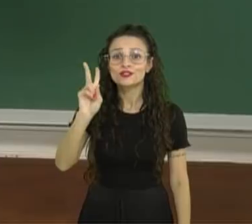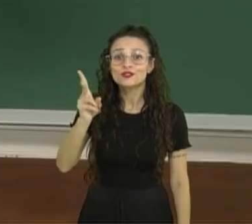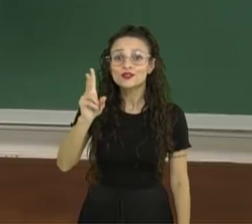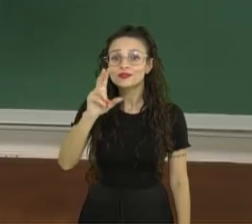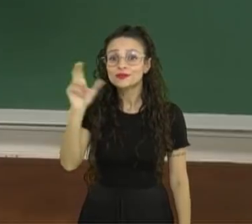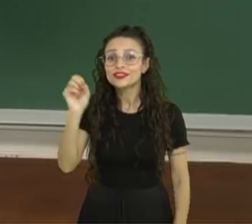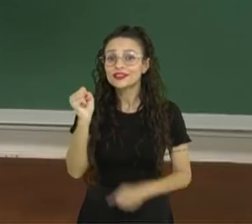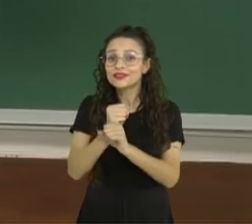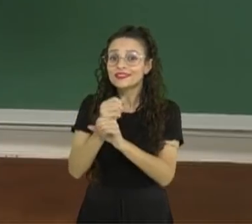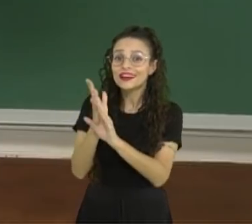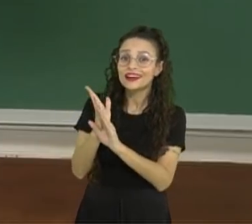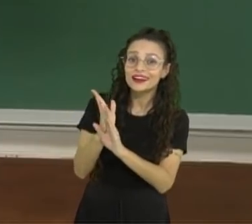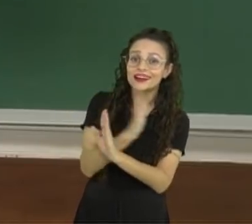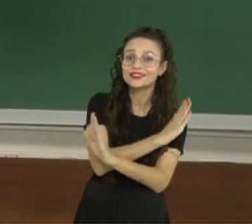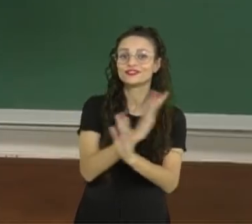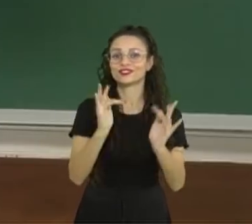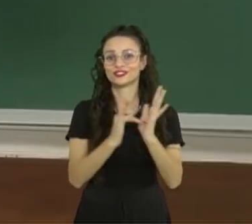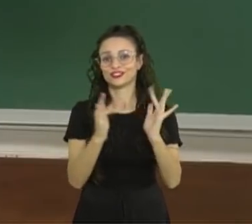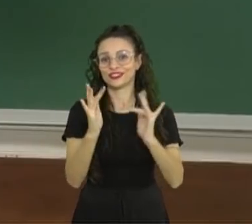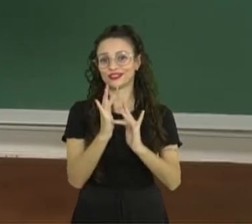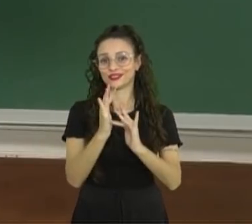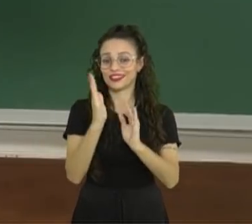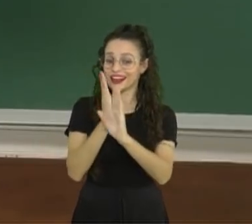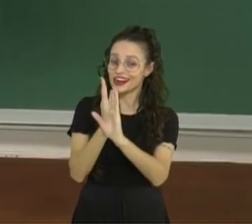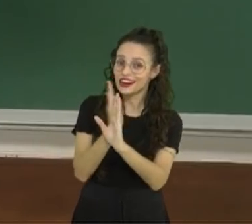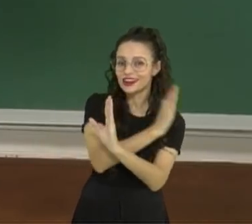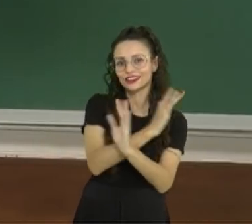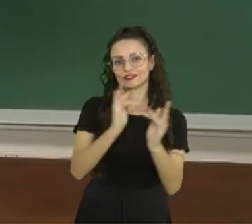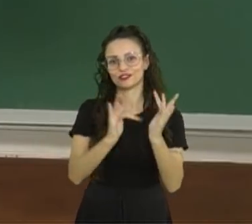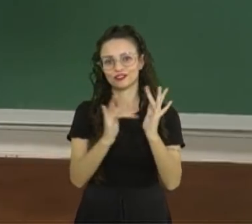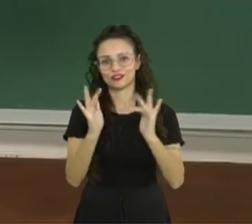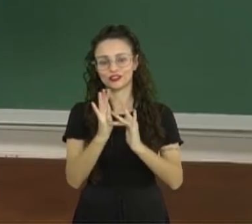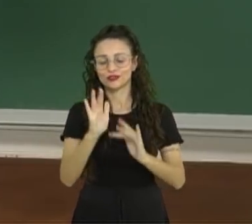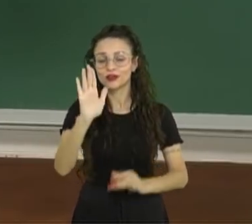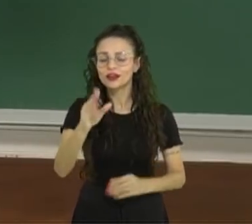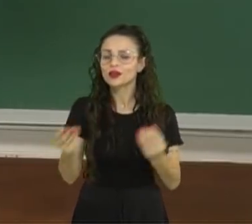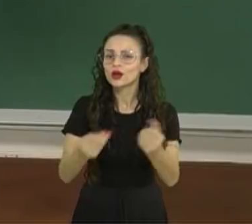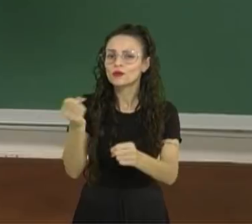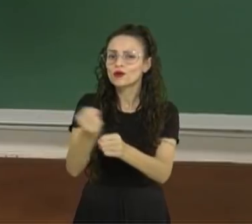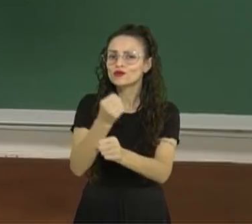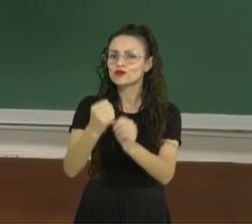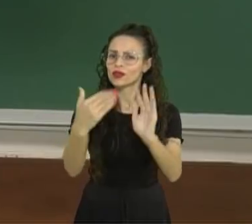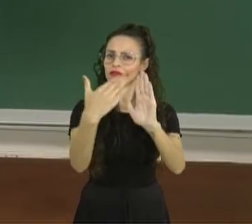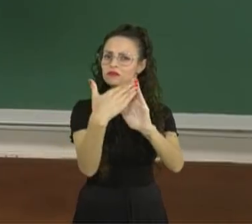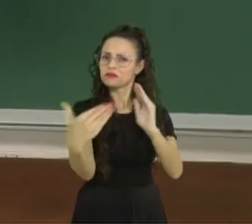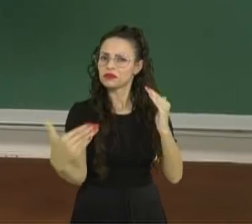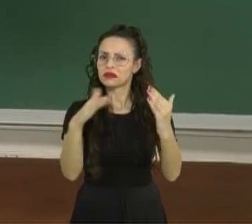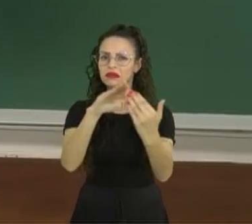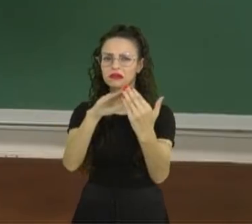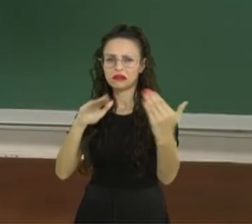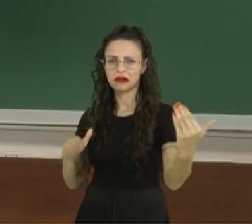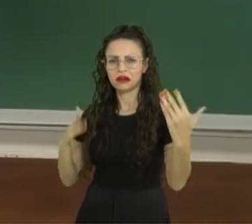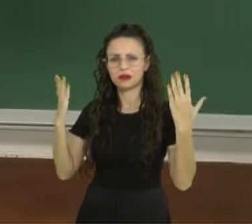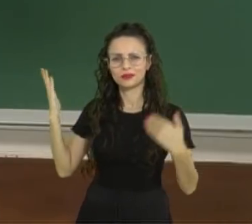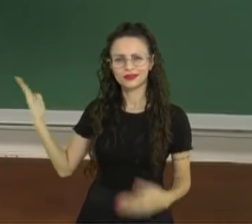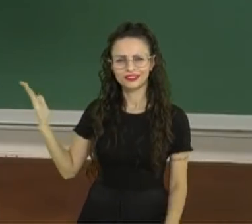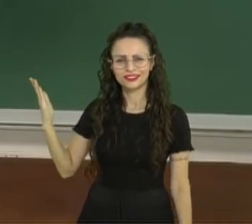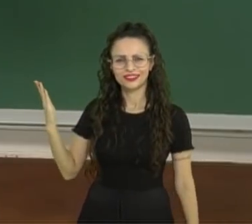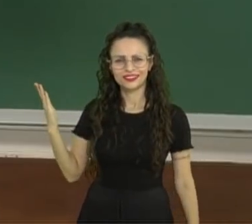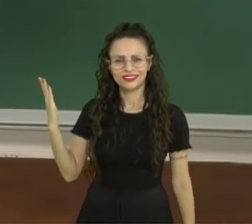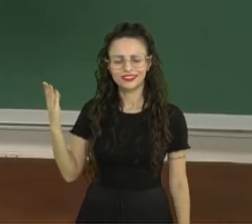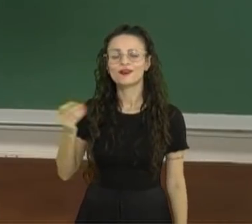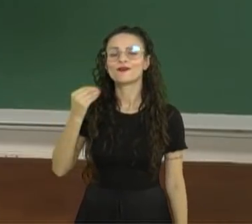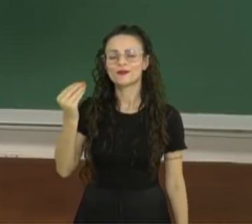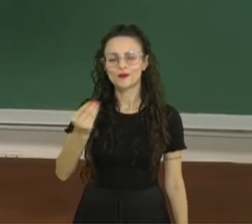Cristo. Atrás não, antes de Cristo. Para construir pirâmides, há mais de 4.000 anos, para